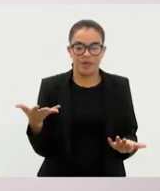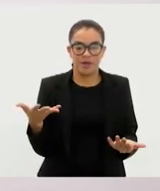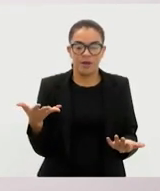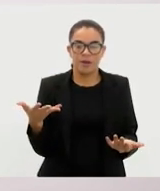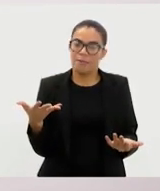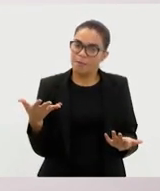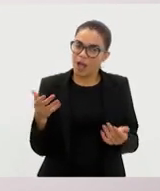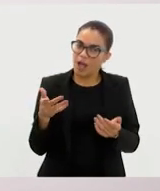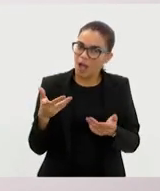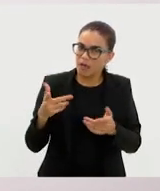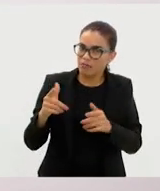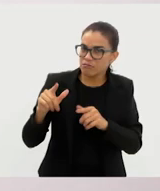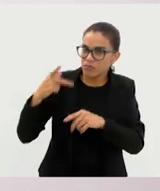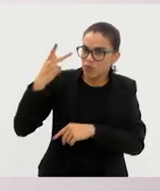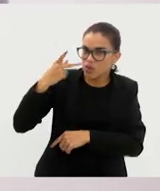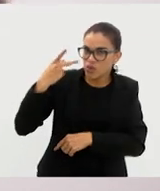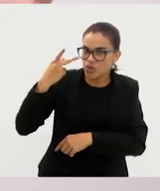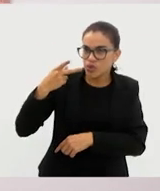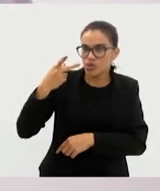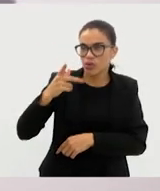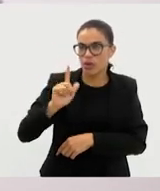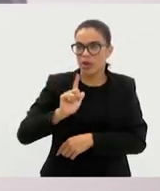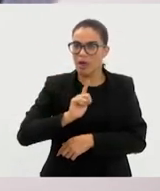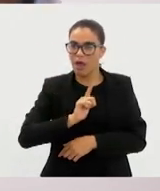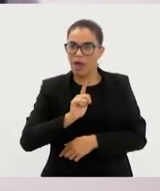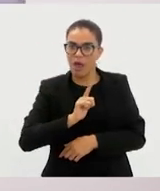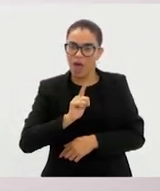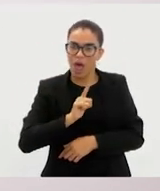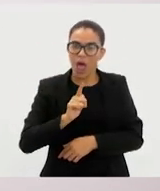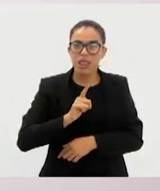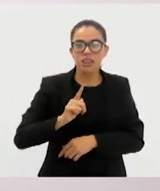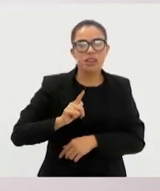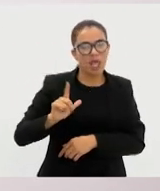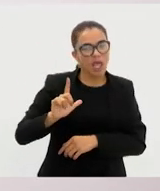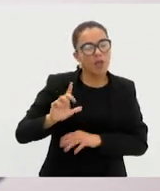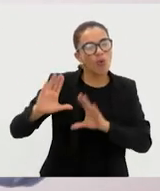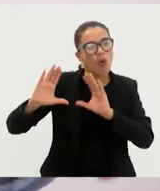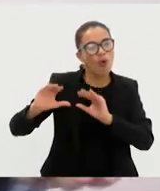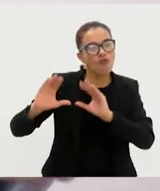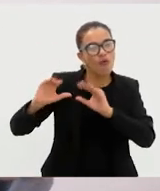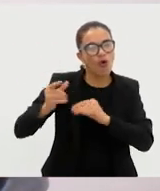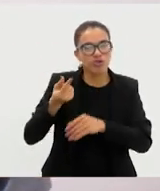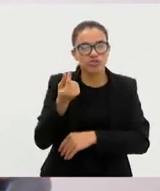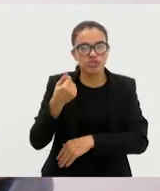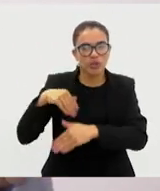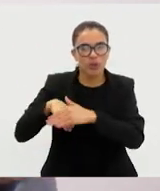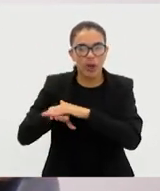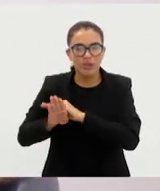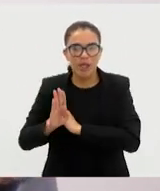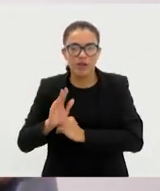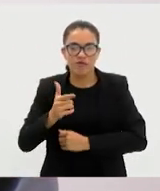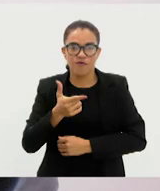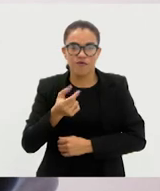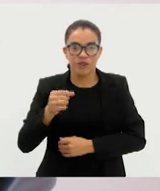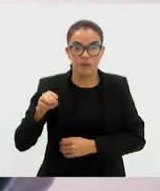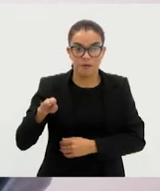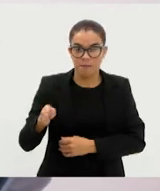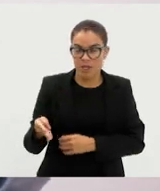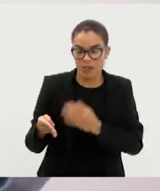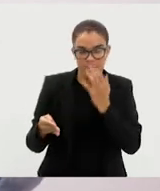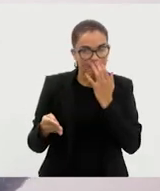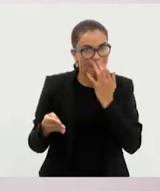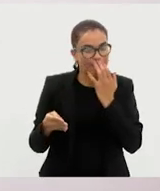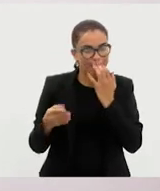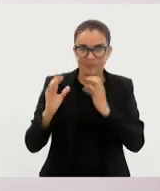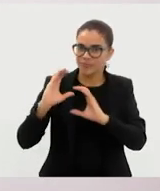facilitar a ação política, porque temos colchão de 20 bi, bababá, bababá, isso não ajuda. A comunicação